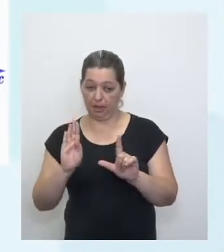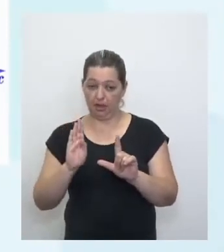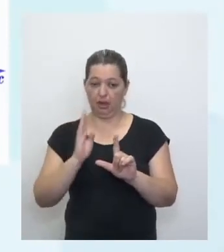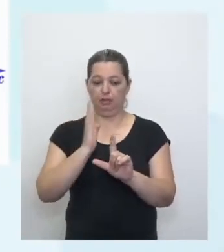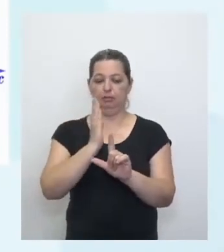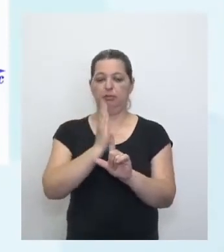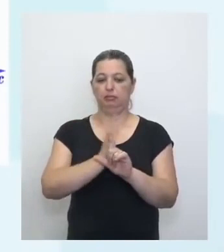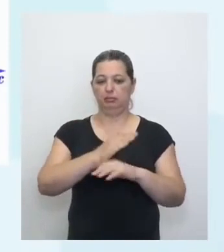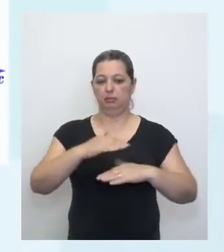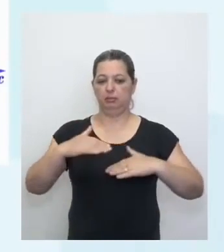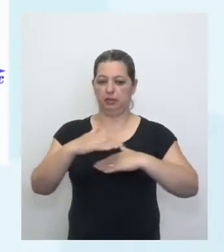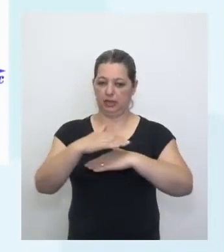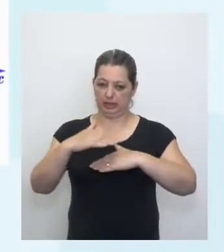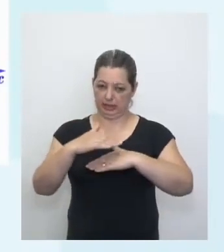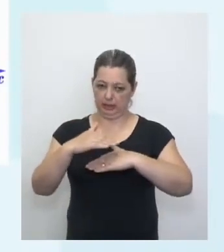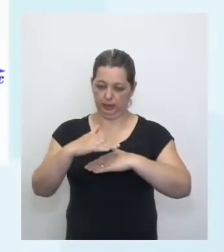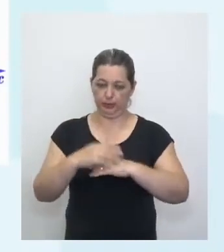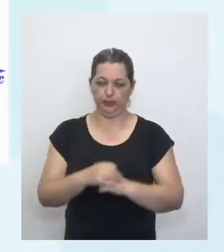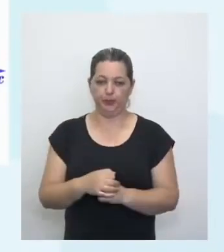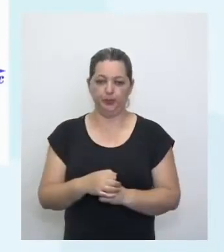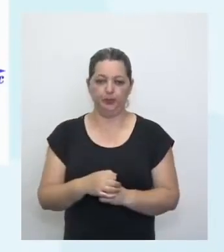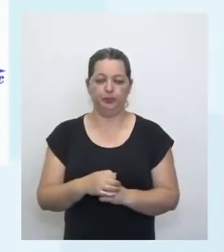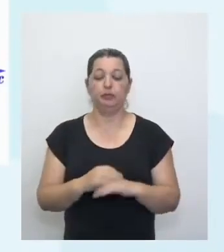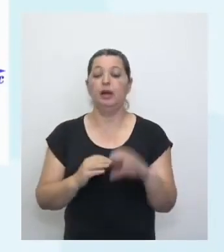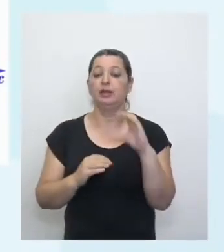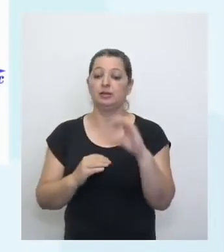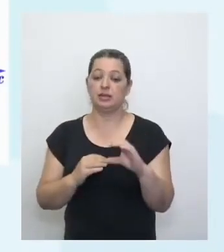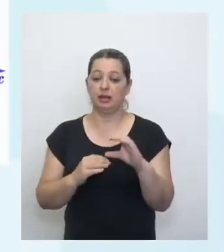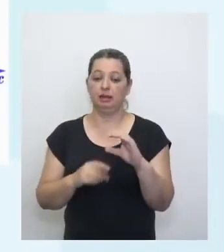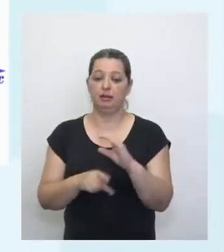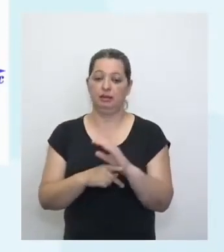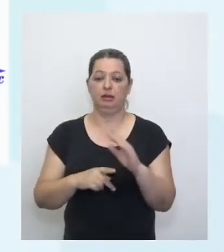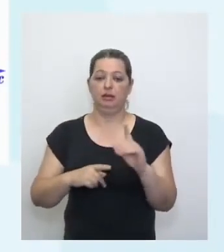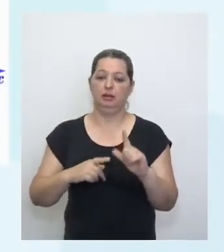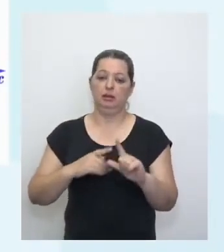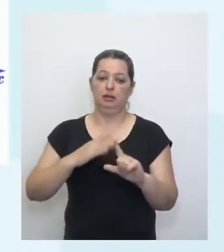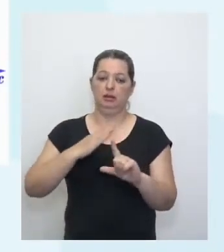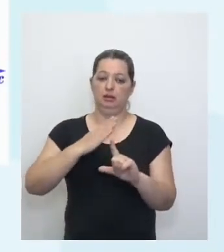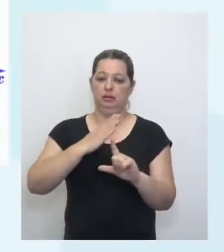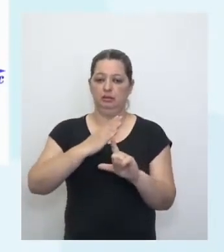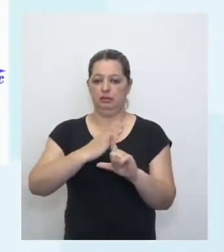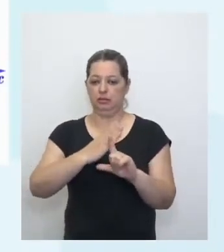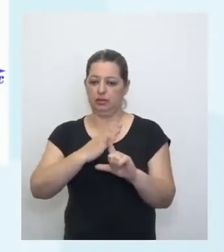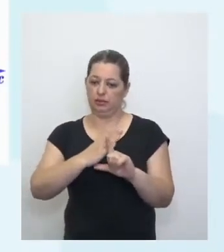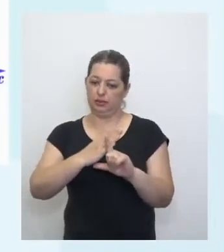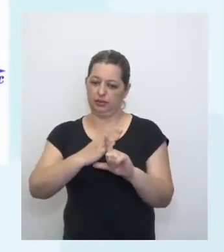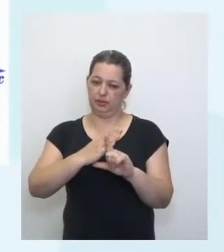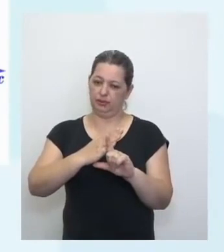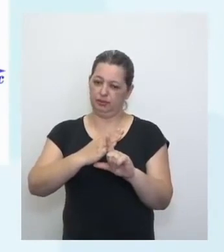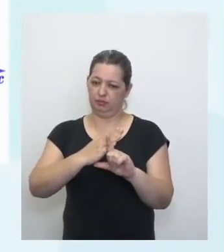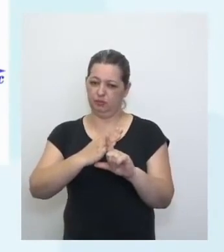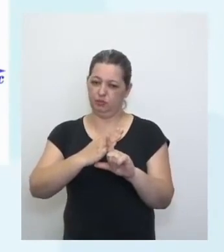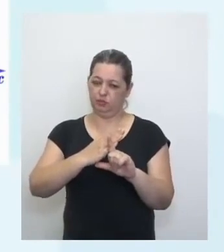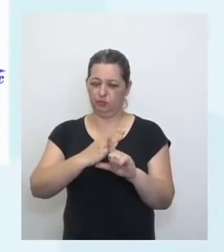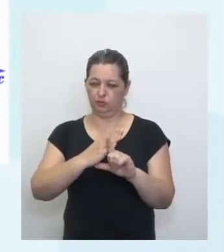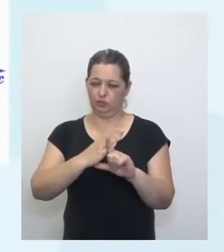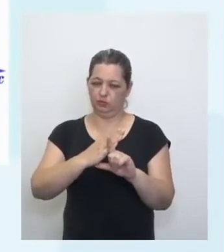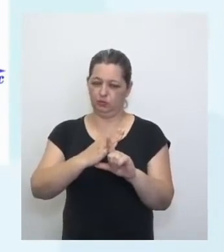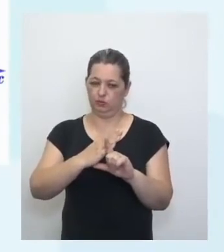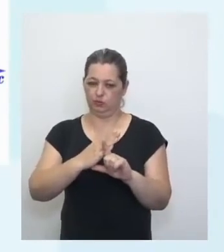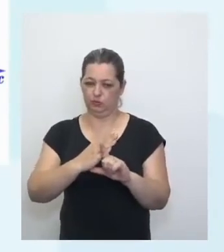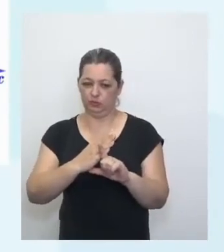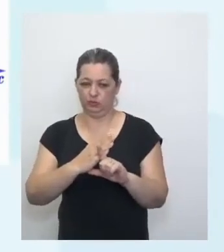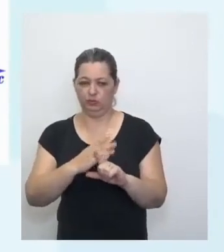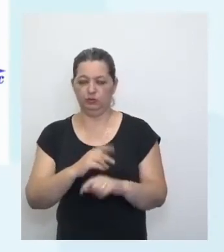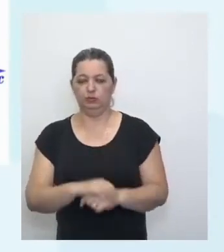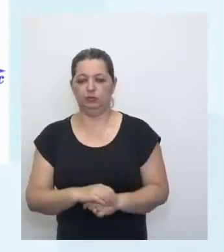uma reta paralela ao eixo X. E no item C, a gente tem uma reta inclinada que está descendo e que passa lá na origem. Eu